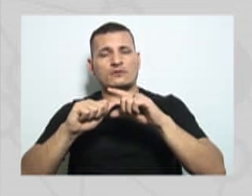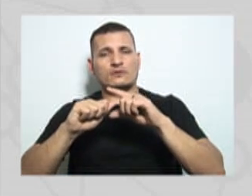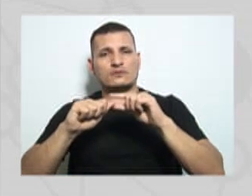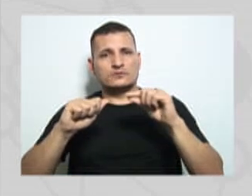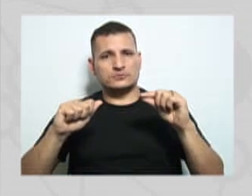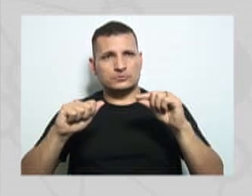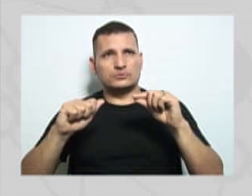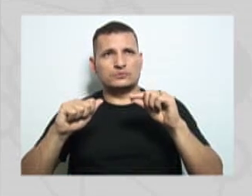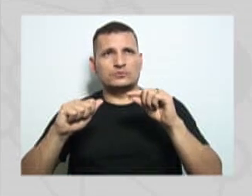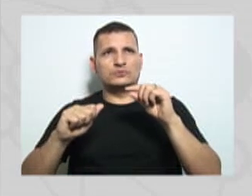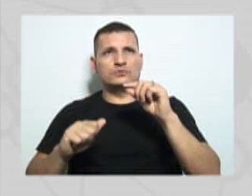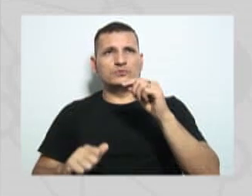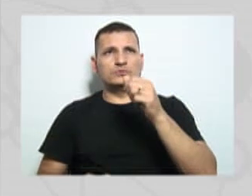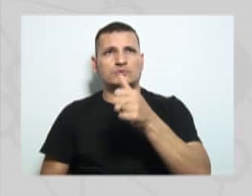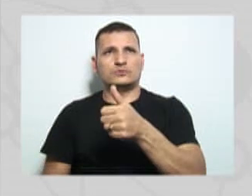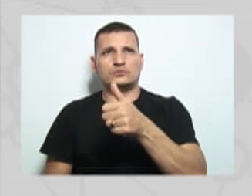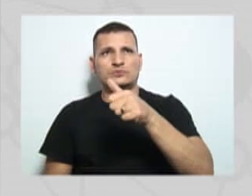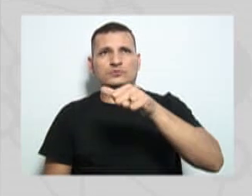99, as sociedades